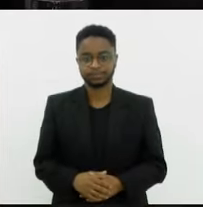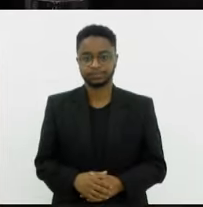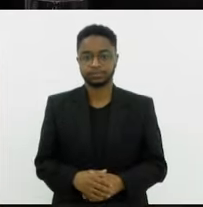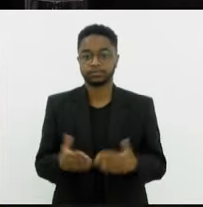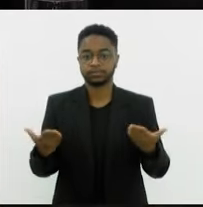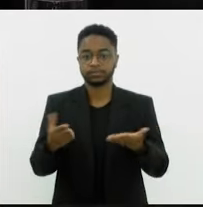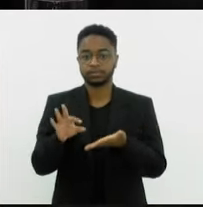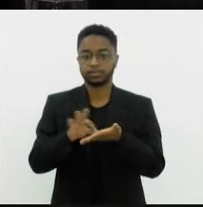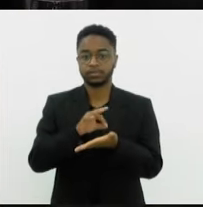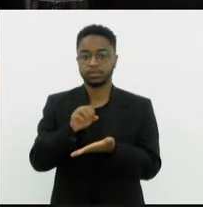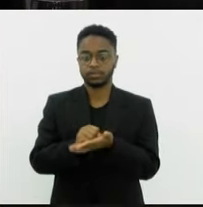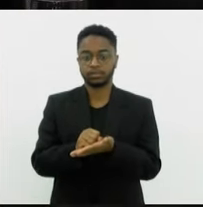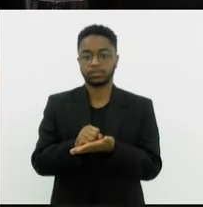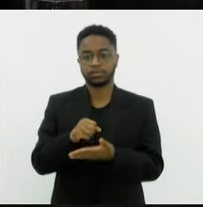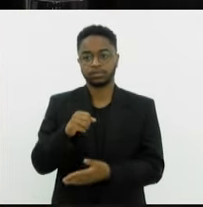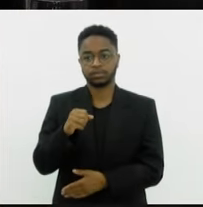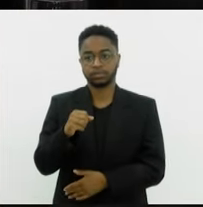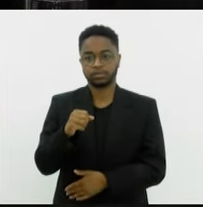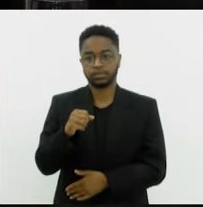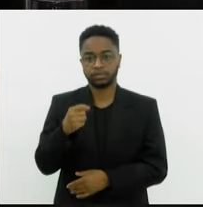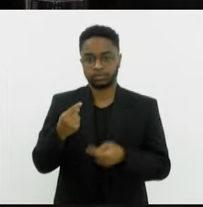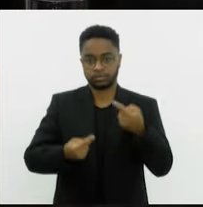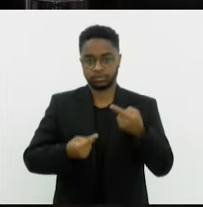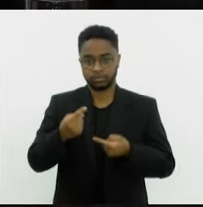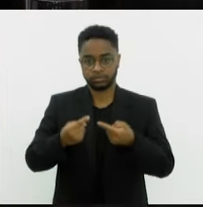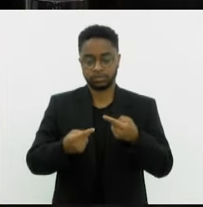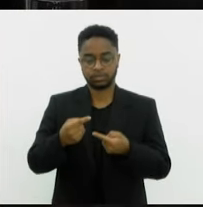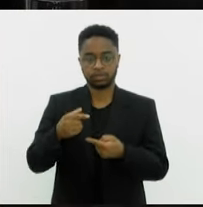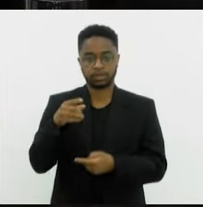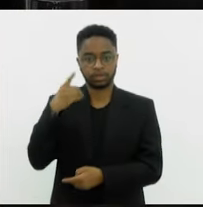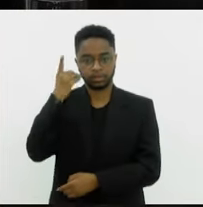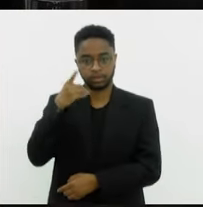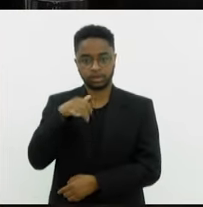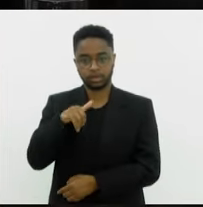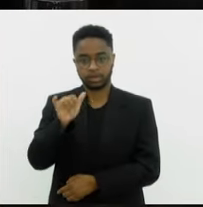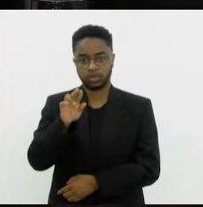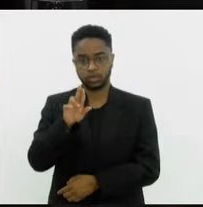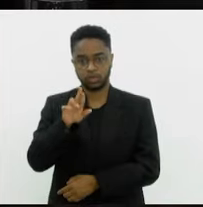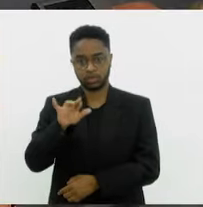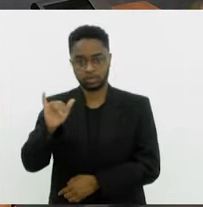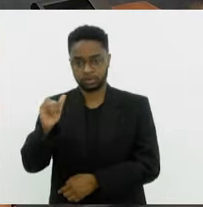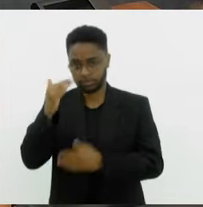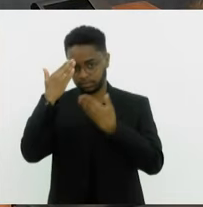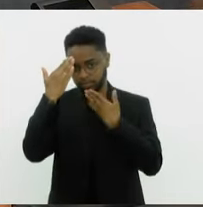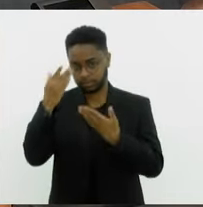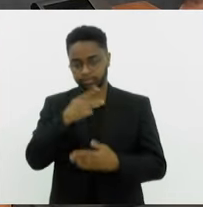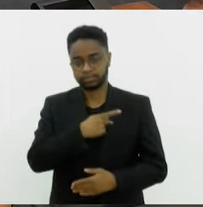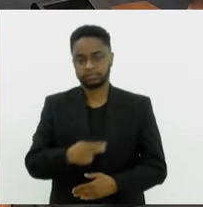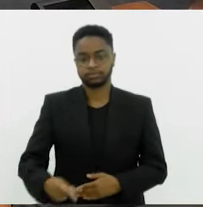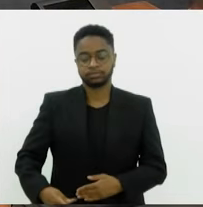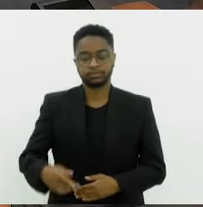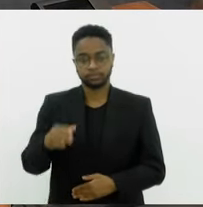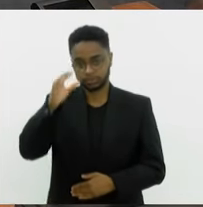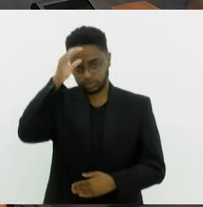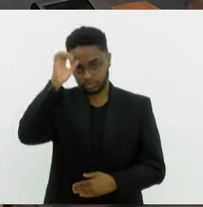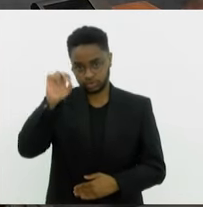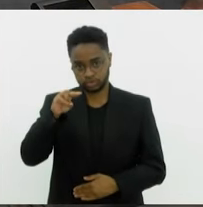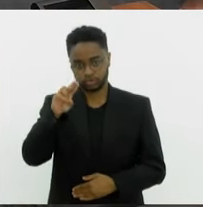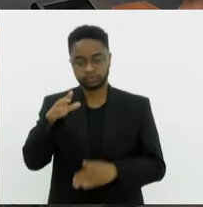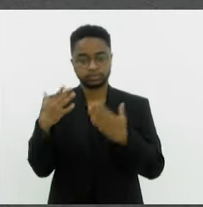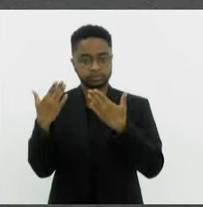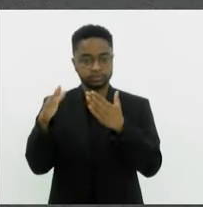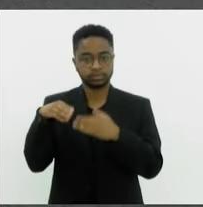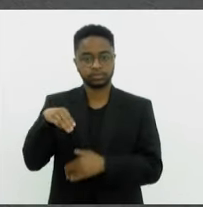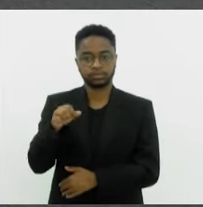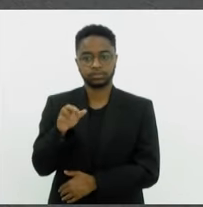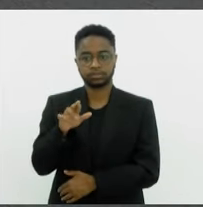Próximo orador é para discutir, o deputado Yuri. Muito obrigado, presidenta Tia Ju. Parabenizar minha grande companheira Marina,